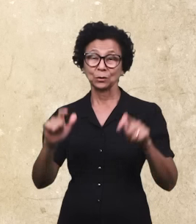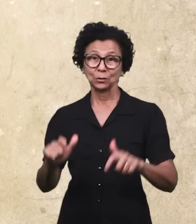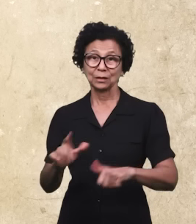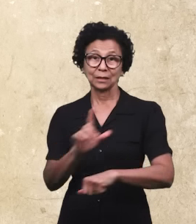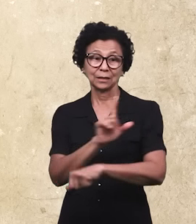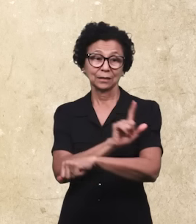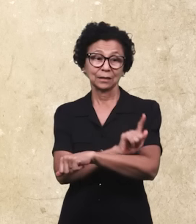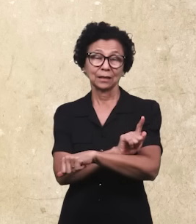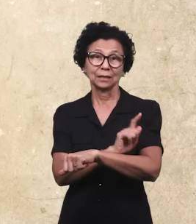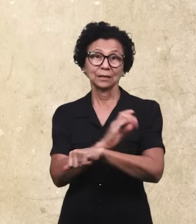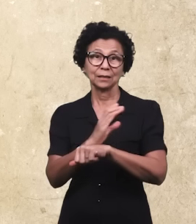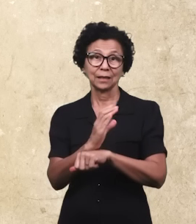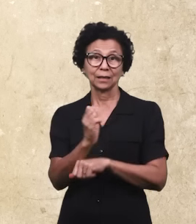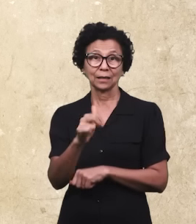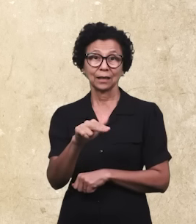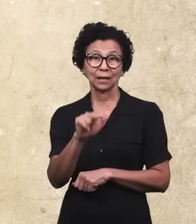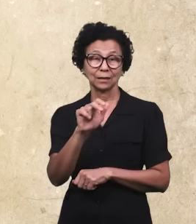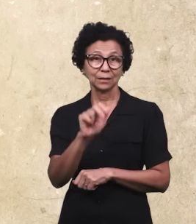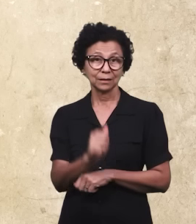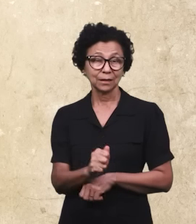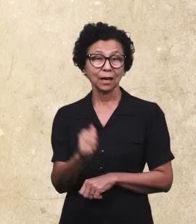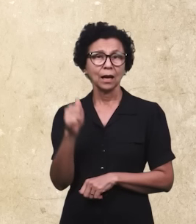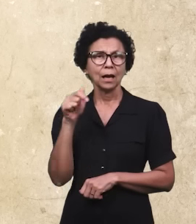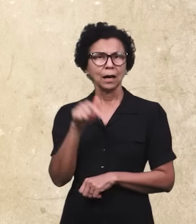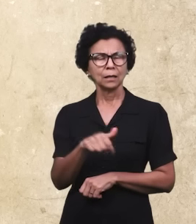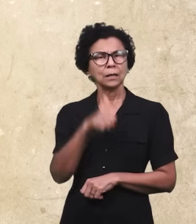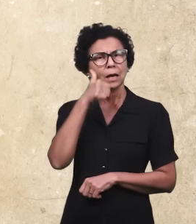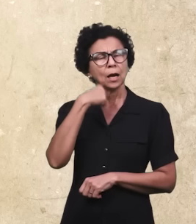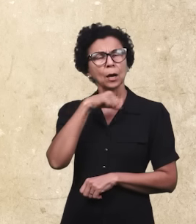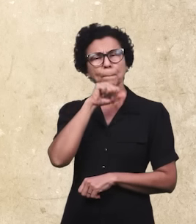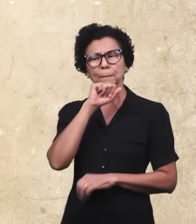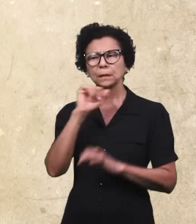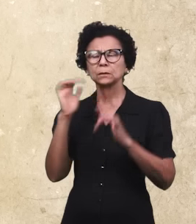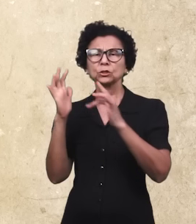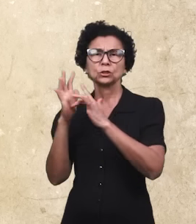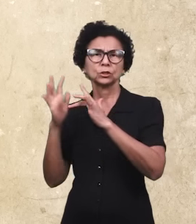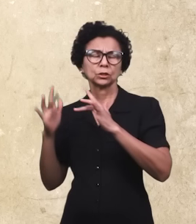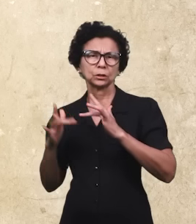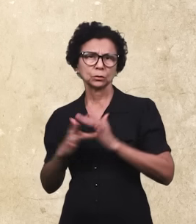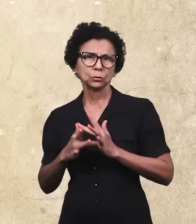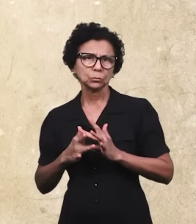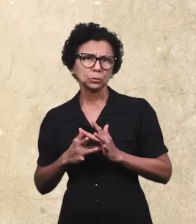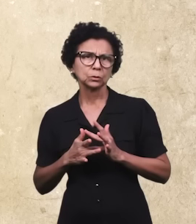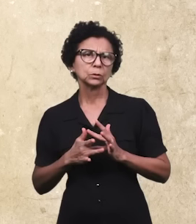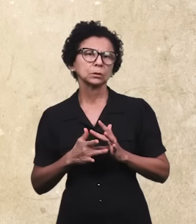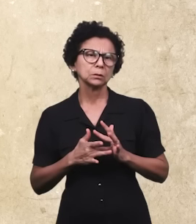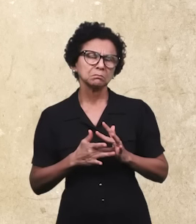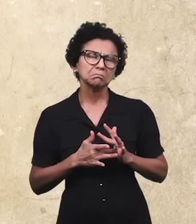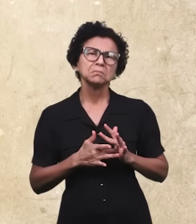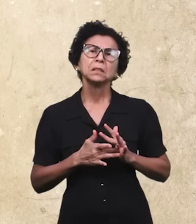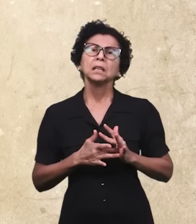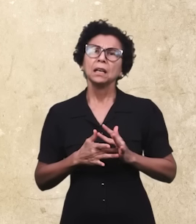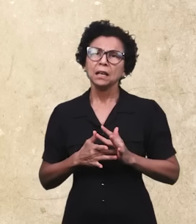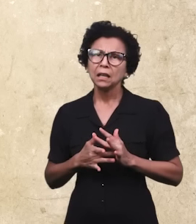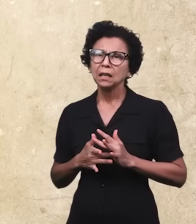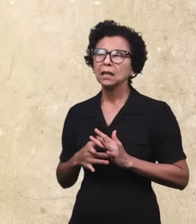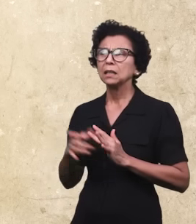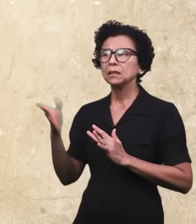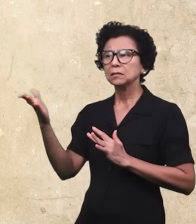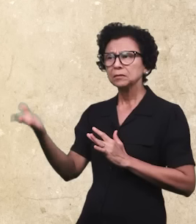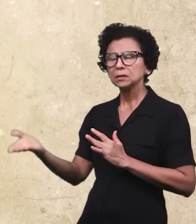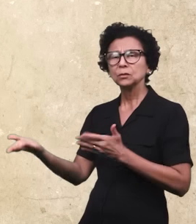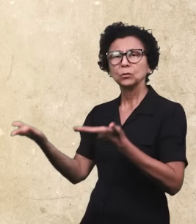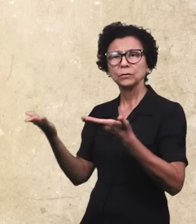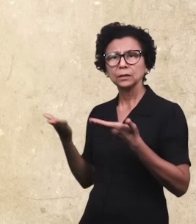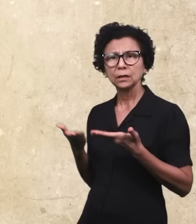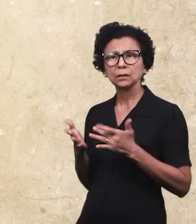da Galileia, e estava ali a mãe de Jesus. Vou ler o 2 também. E foi também convidado Jesus e